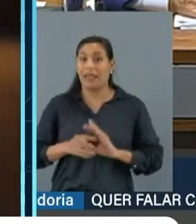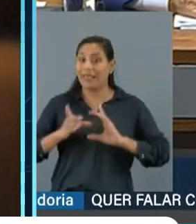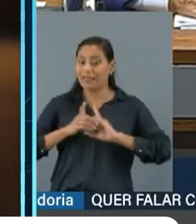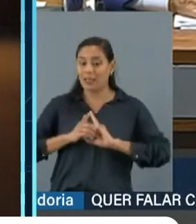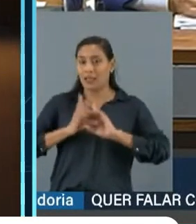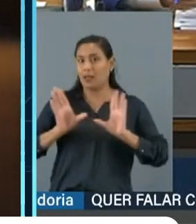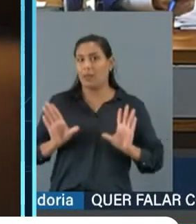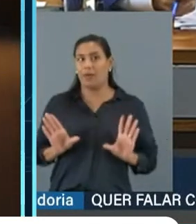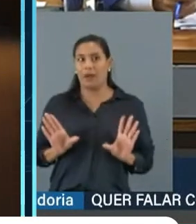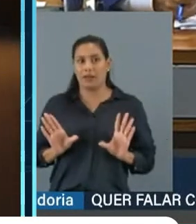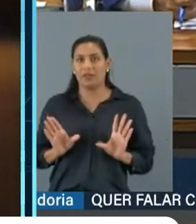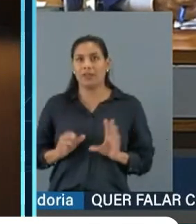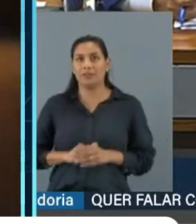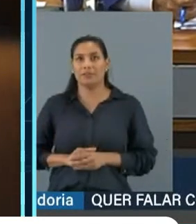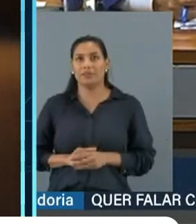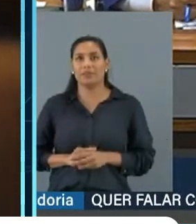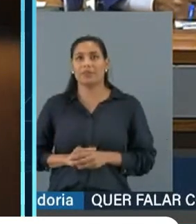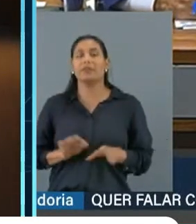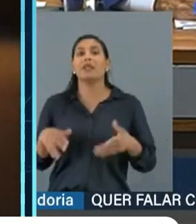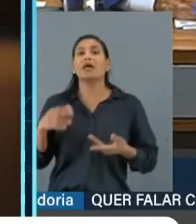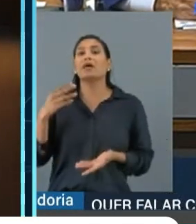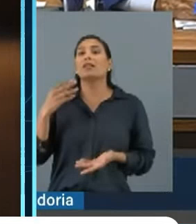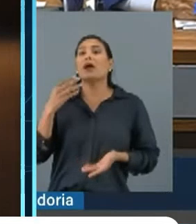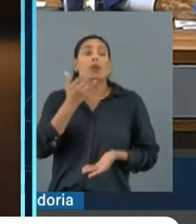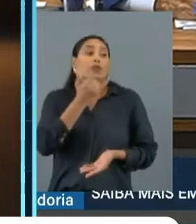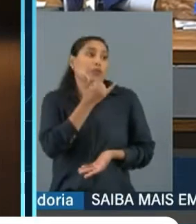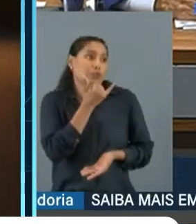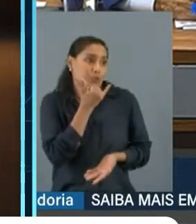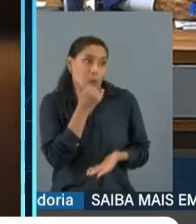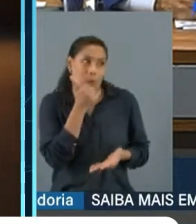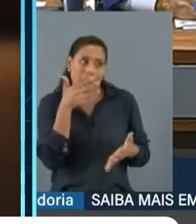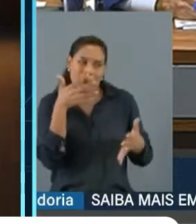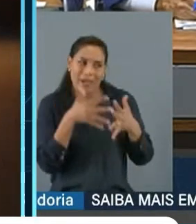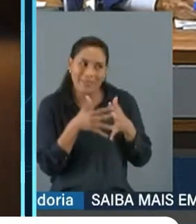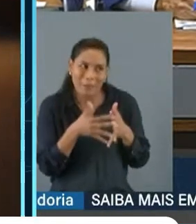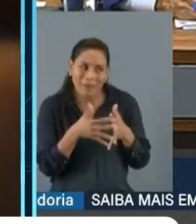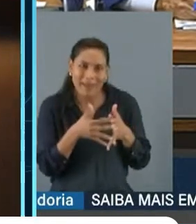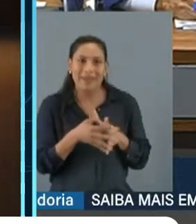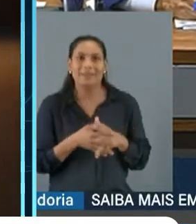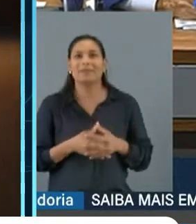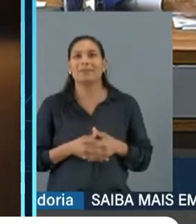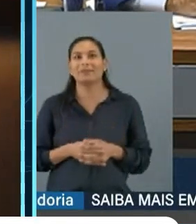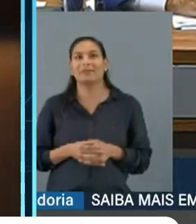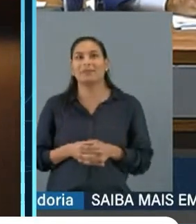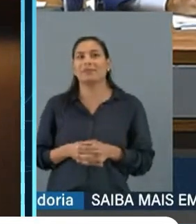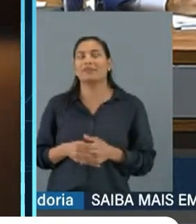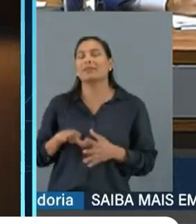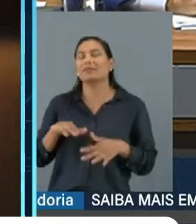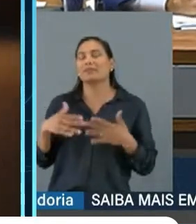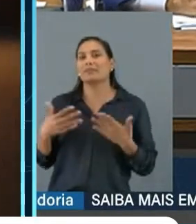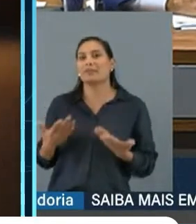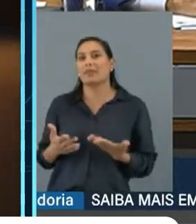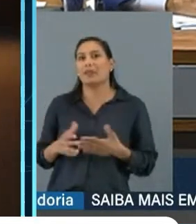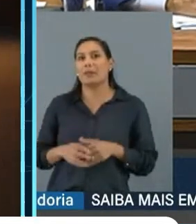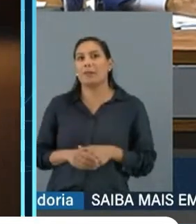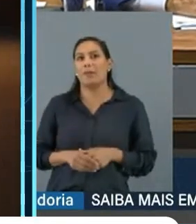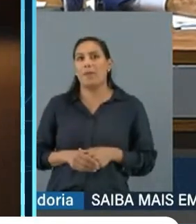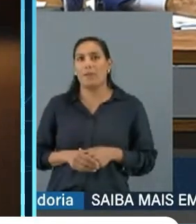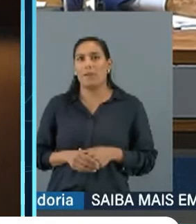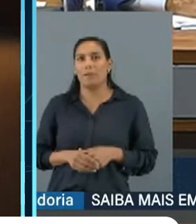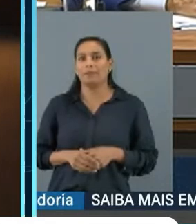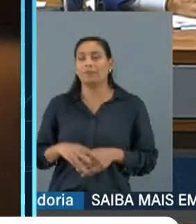se apoderando da política, conhecendo, cobrando seus representantes, e eu já vejo uma virada a